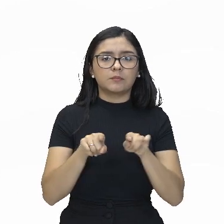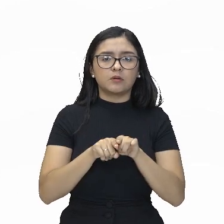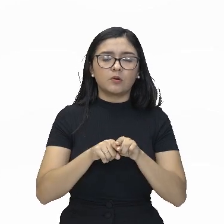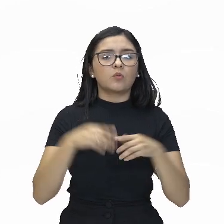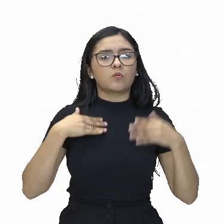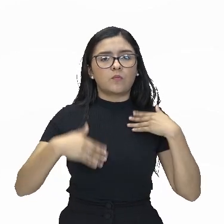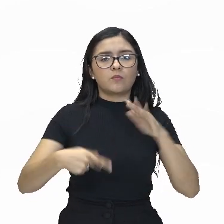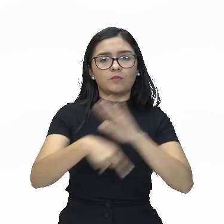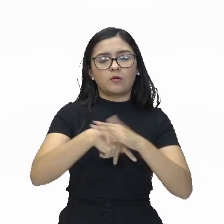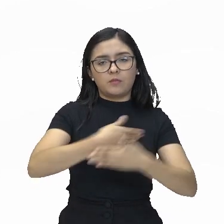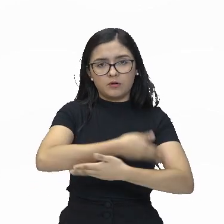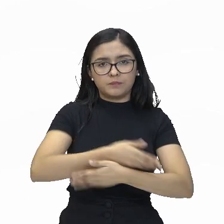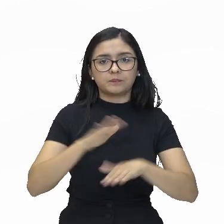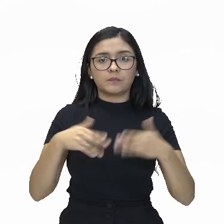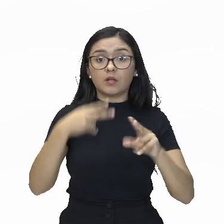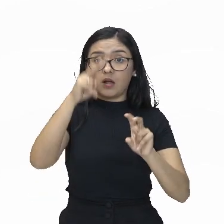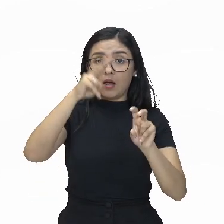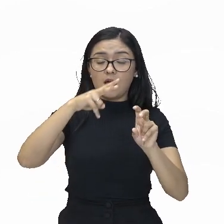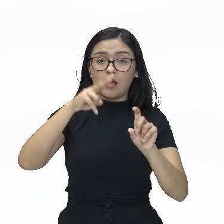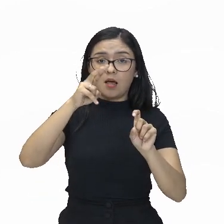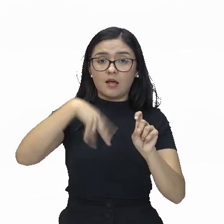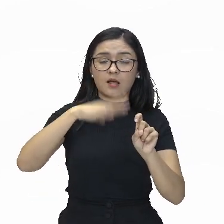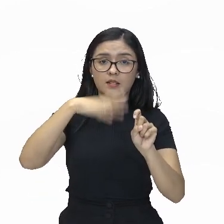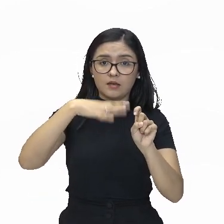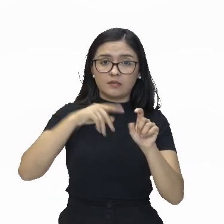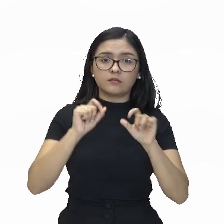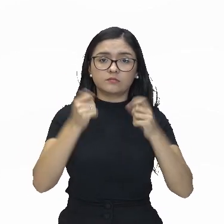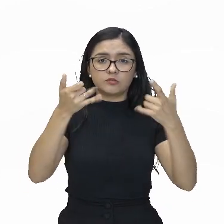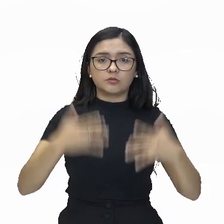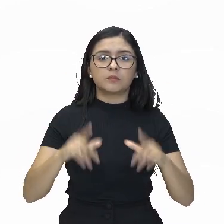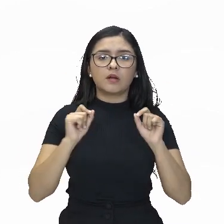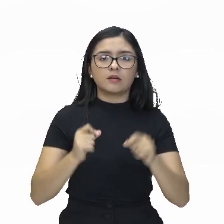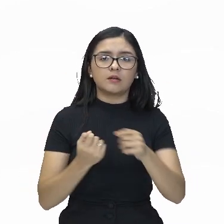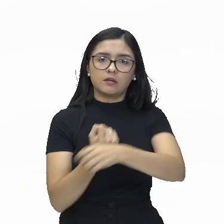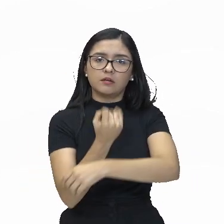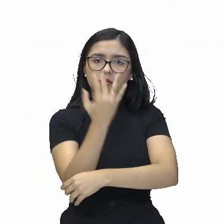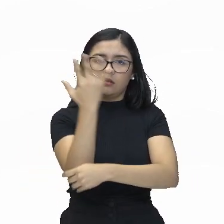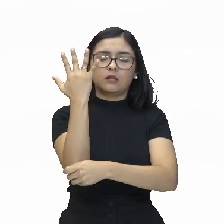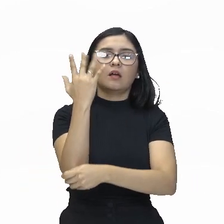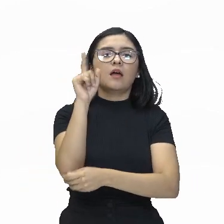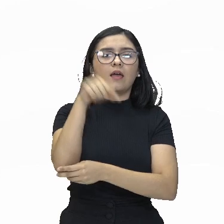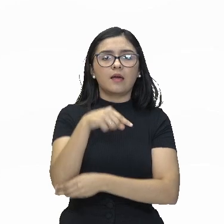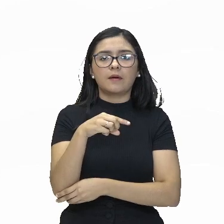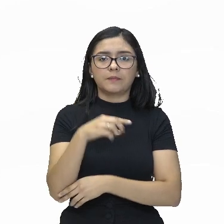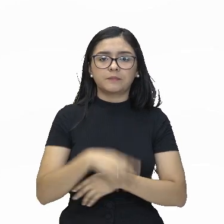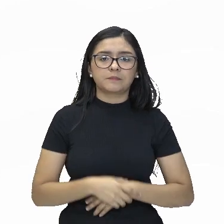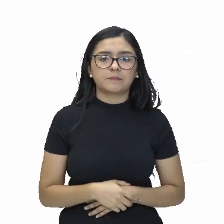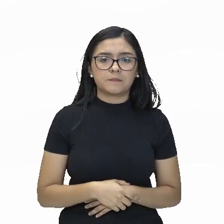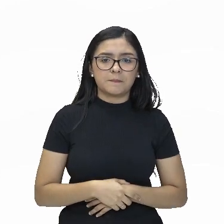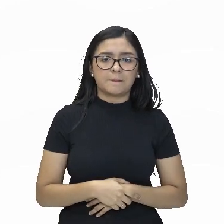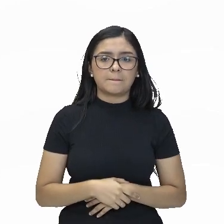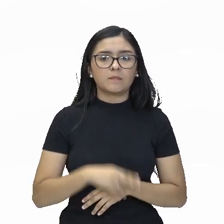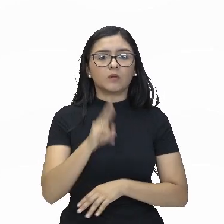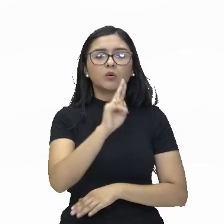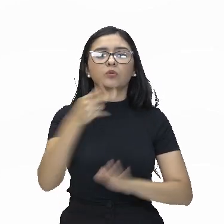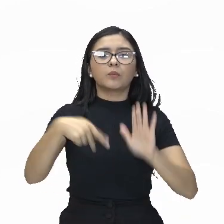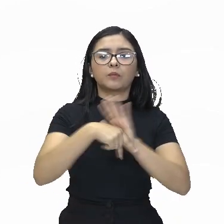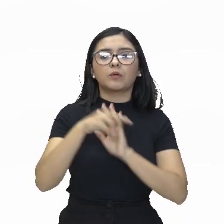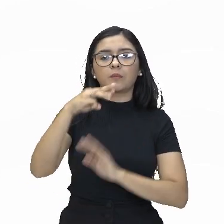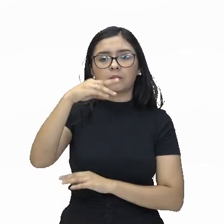Mani. Diz a lenda que a planta ficou conhecida por manioca,